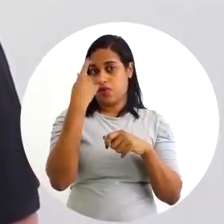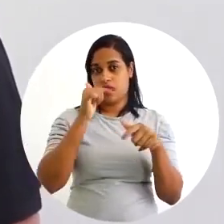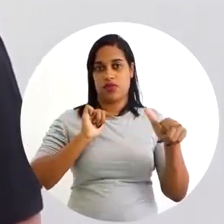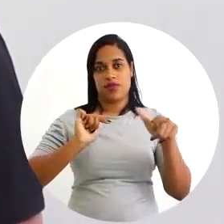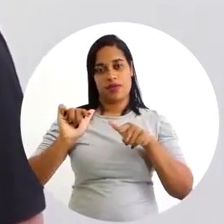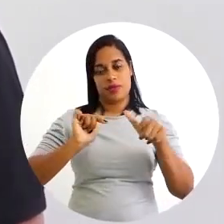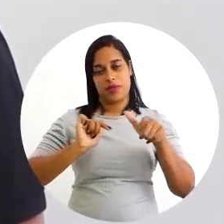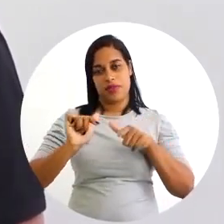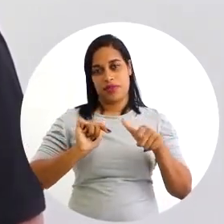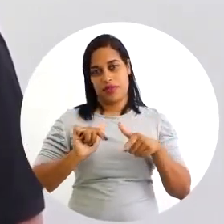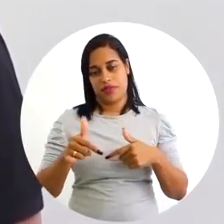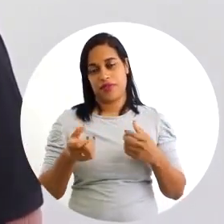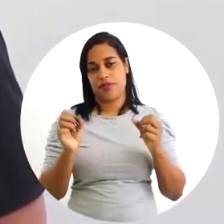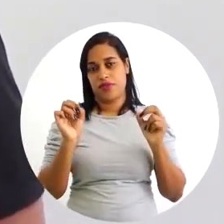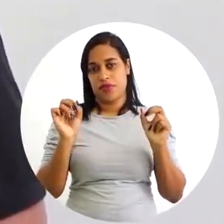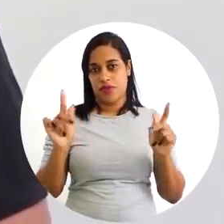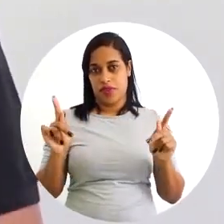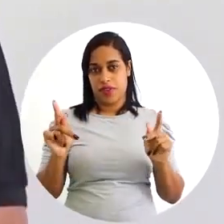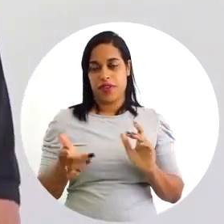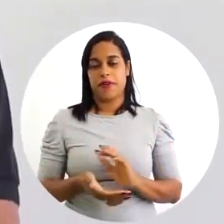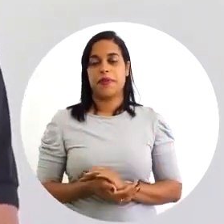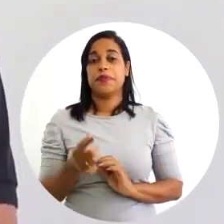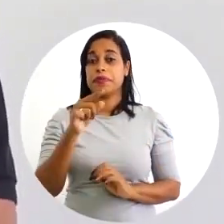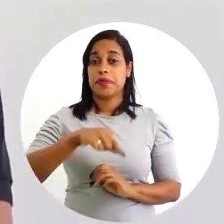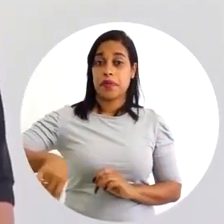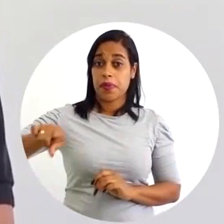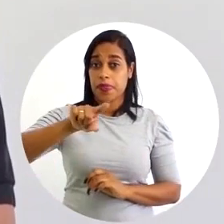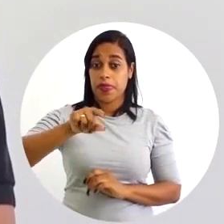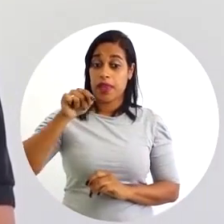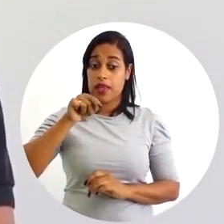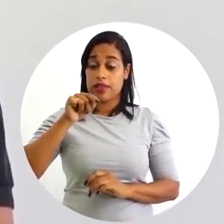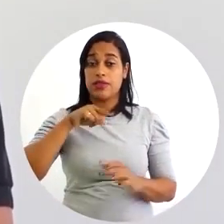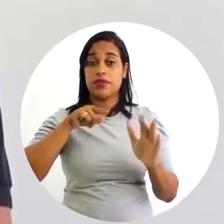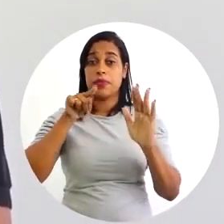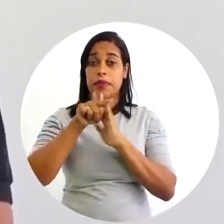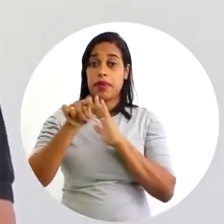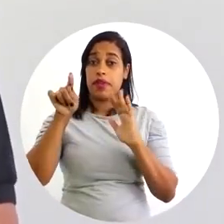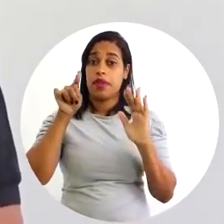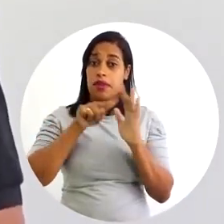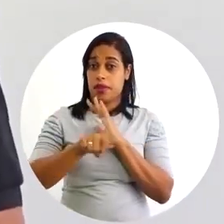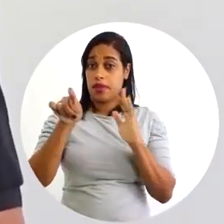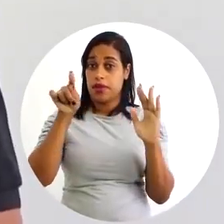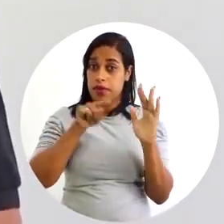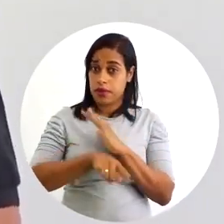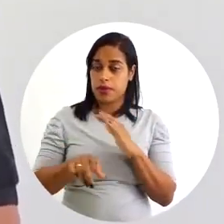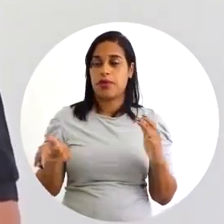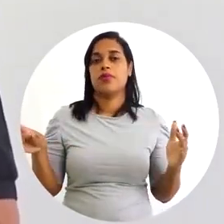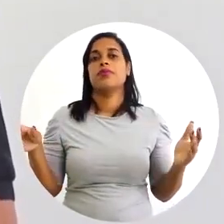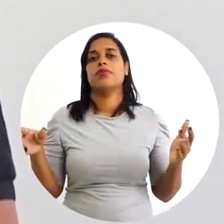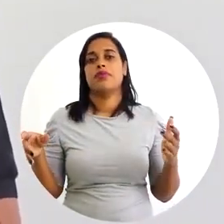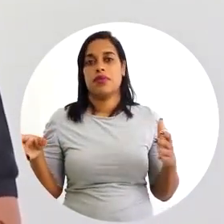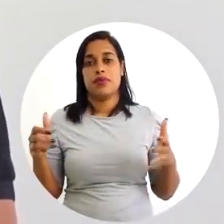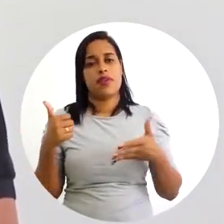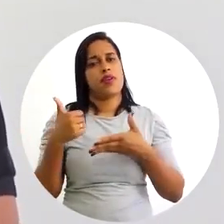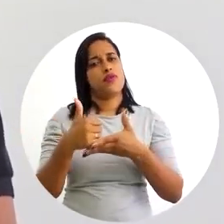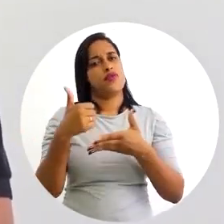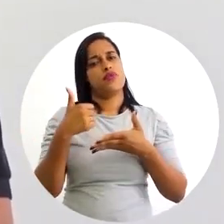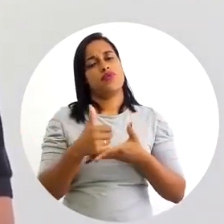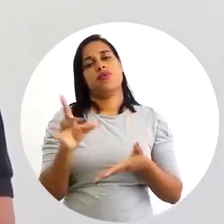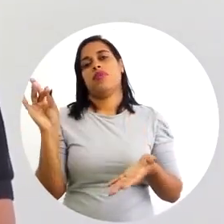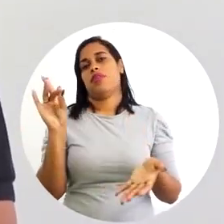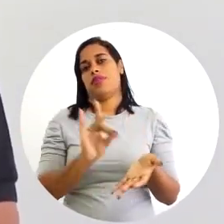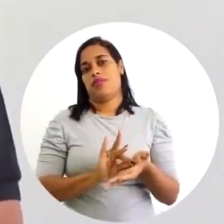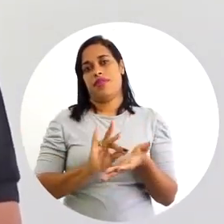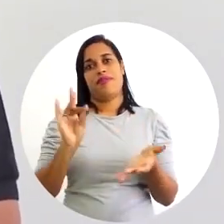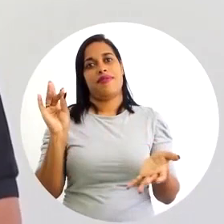trabalhadas na construção, ok? Então, é você baseado nessas perguntas, nas W questions, isso ajuda e